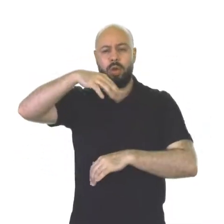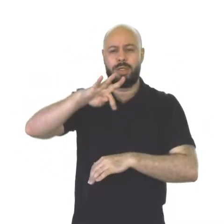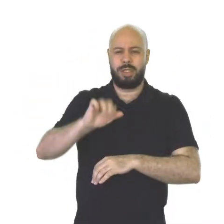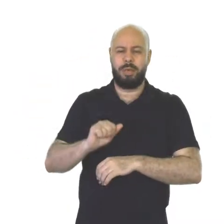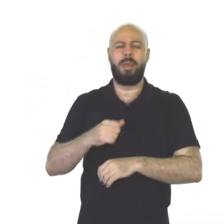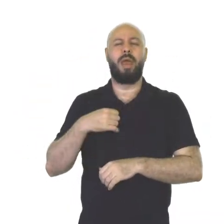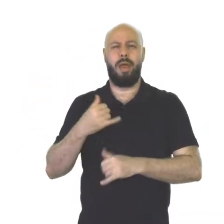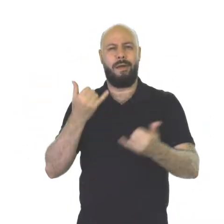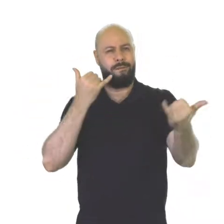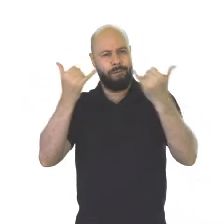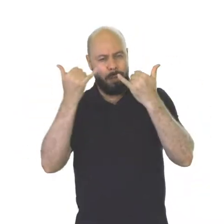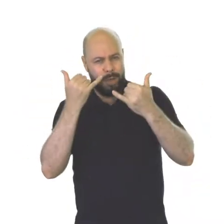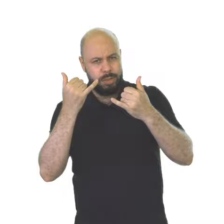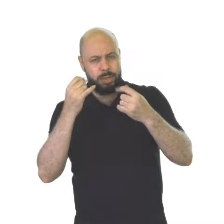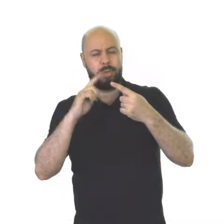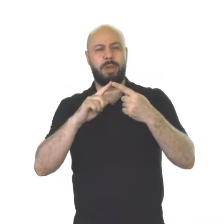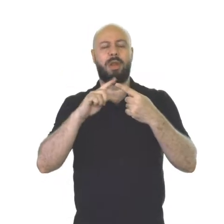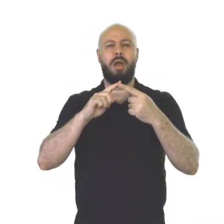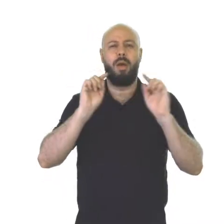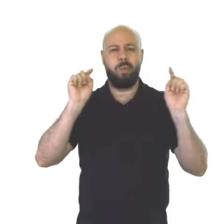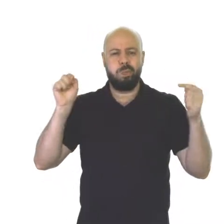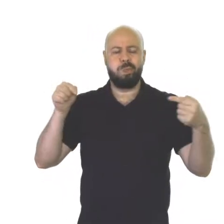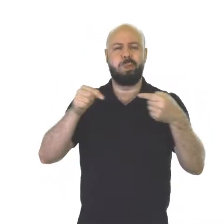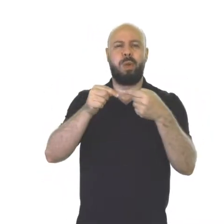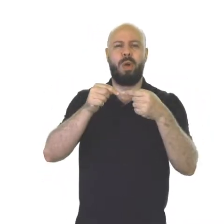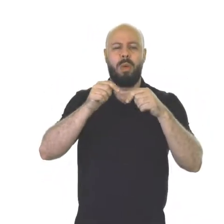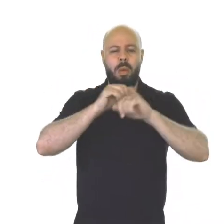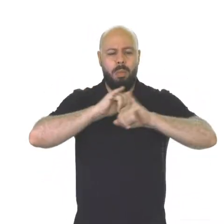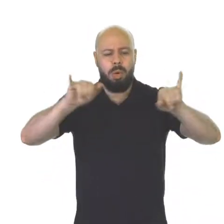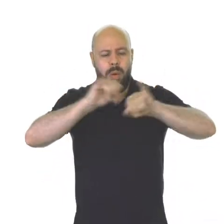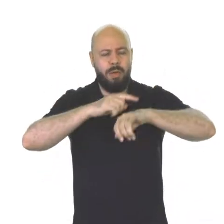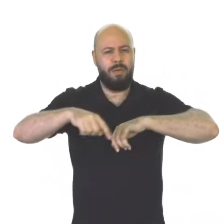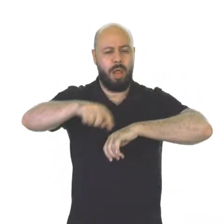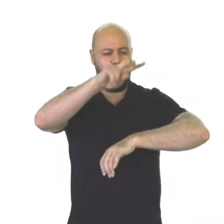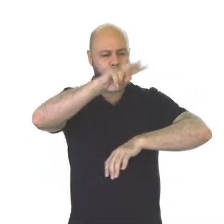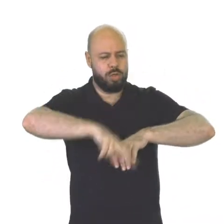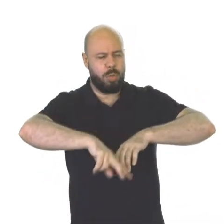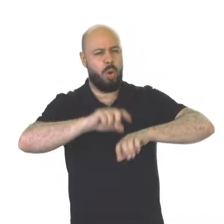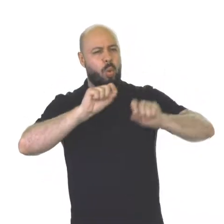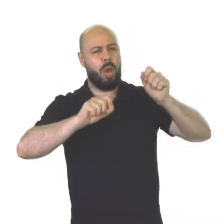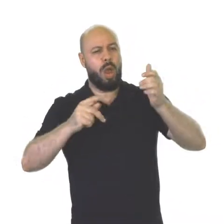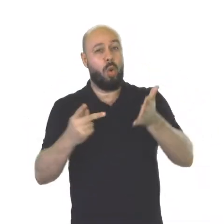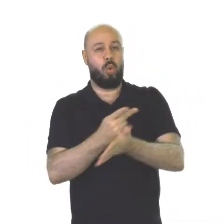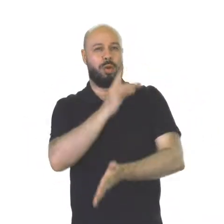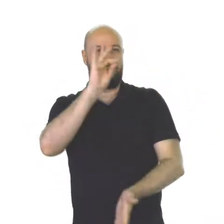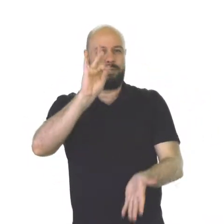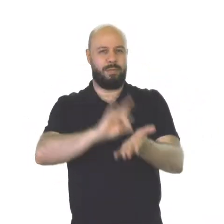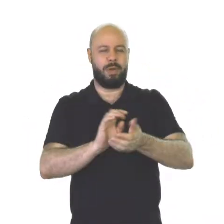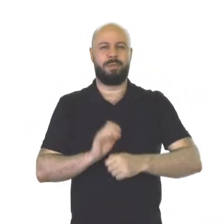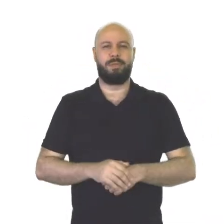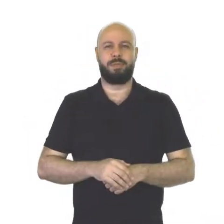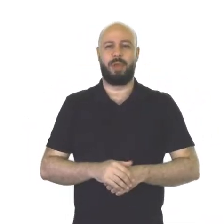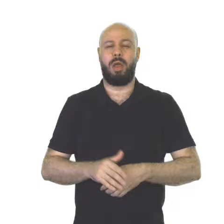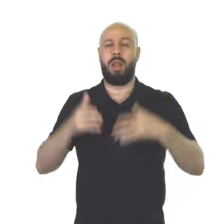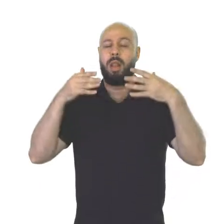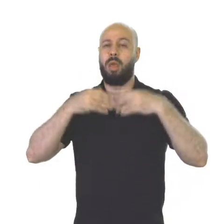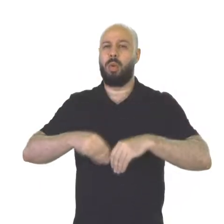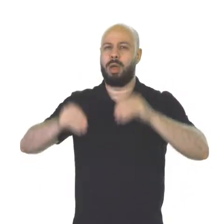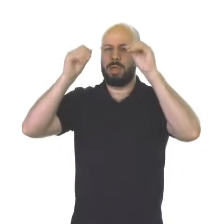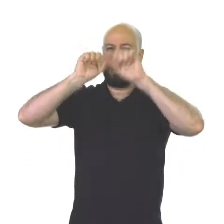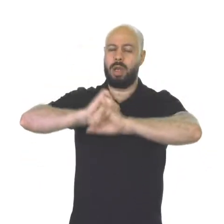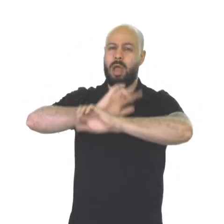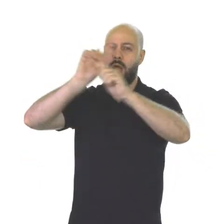cunho informativo, que tem como missão informar as pessoas, os seus leitores, né, sobre um determinado fato. A linguagem, ela é clara